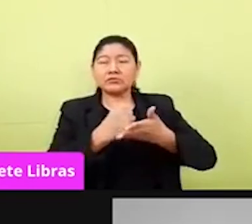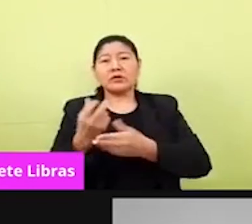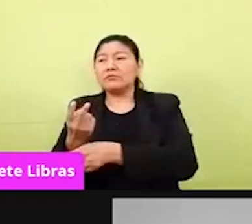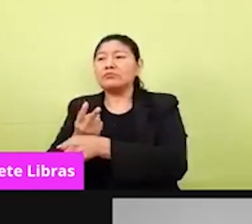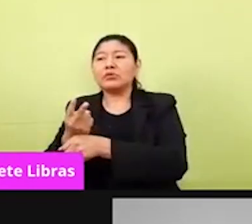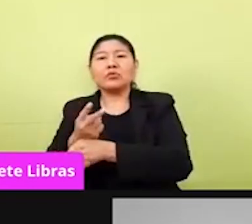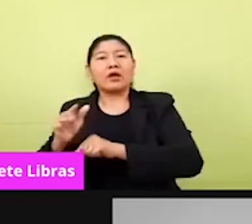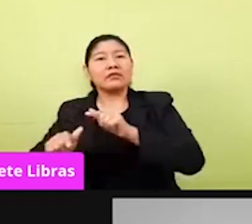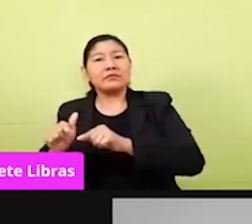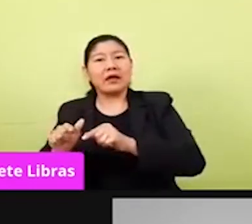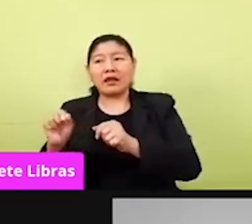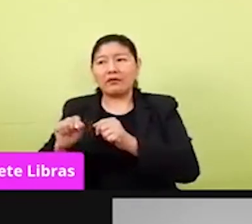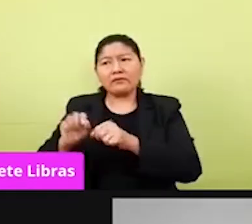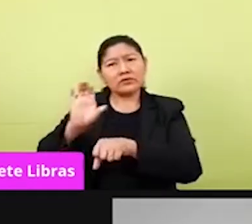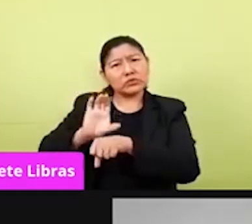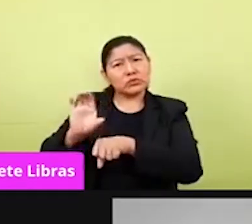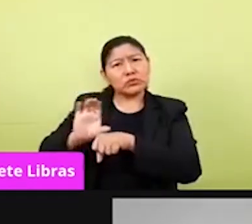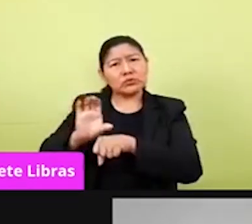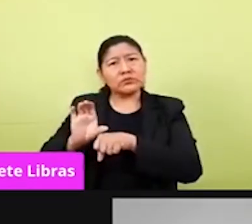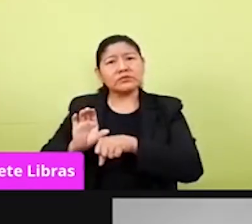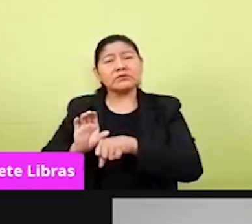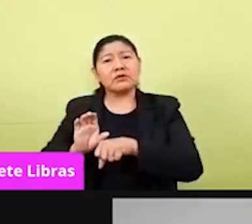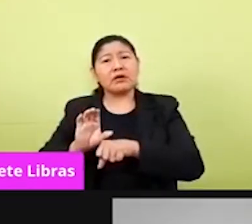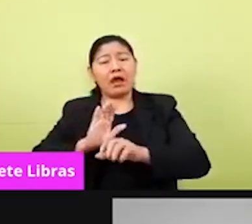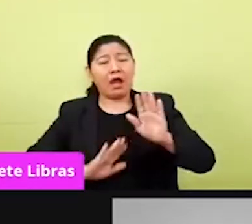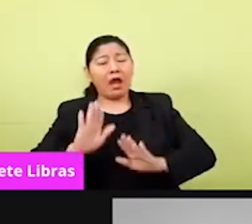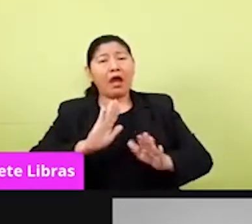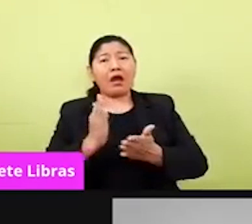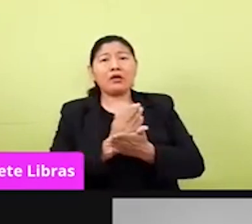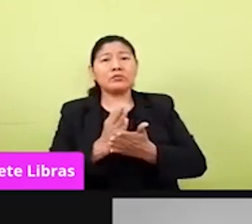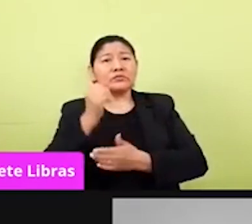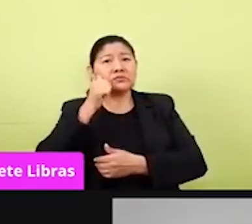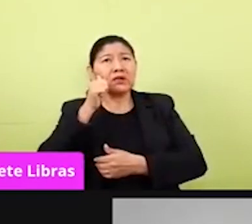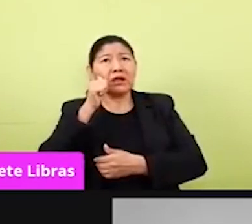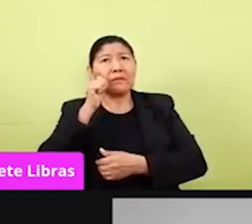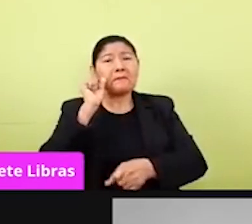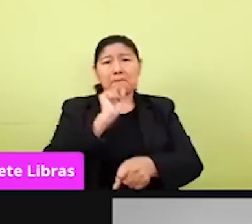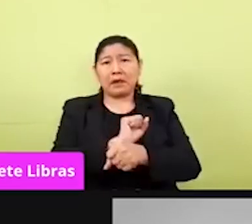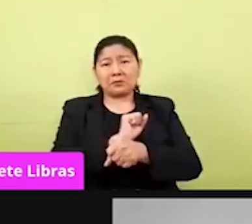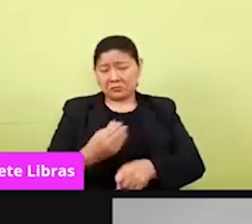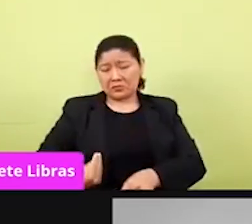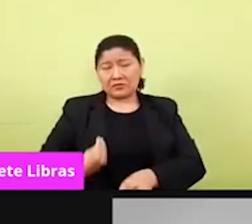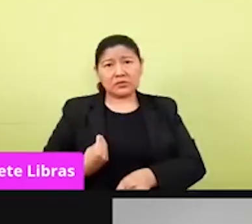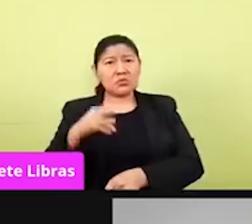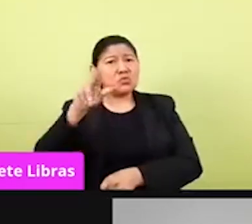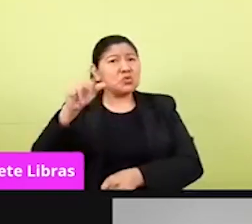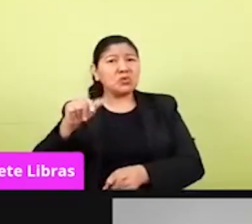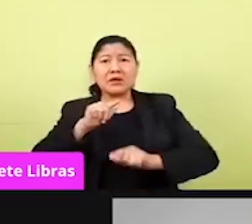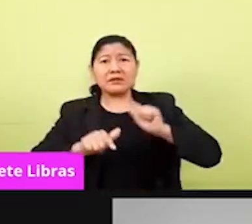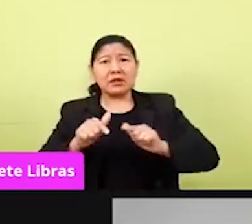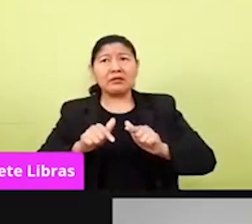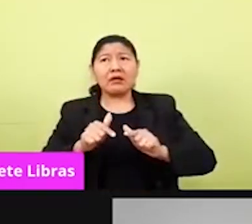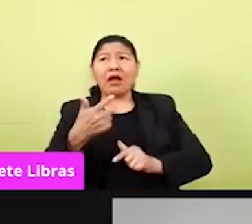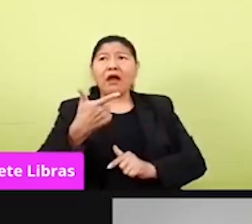Mulheres chegam lá, 20 anos de casadas, pararam de estudar, pararam de trabalhar para cuidar da família e